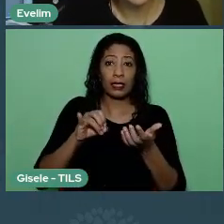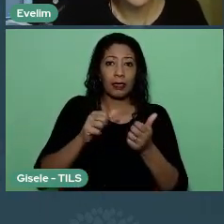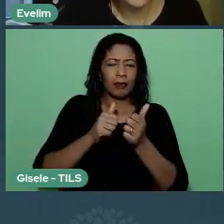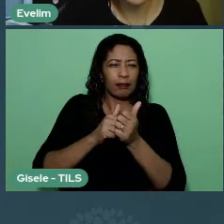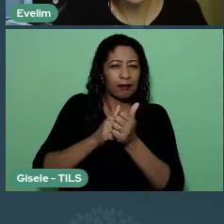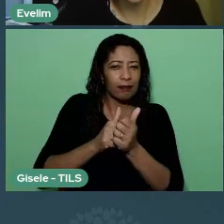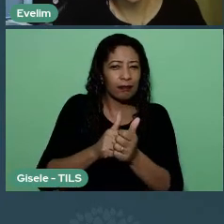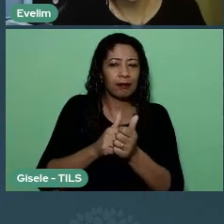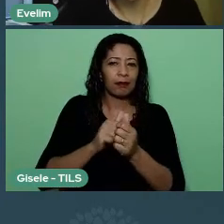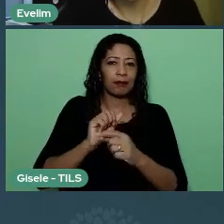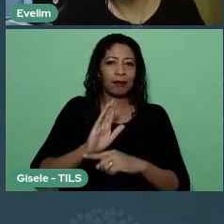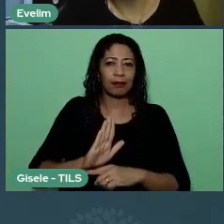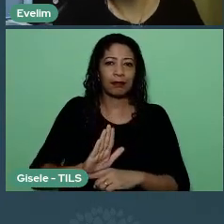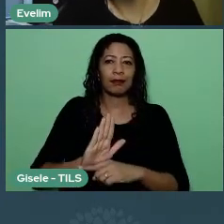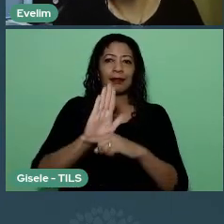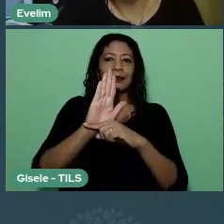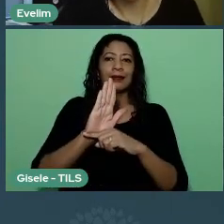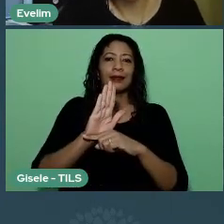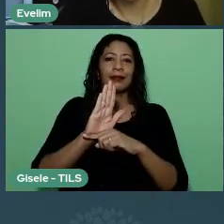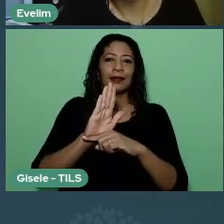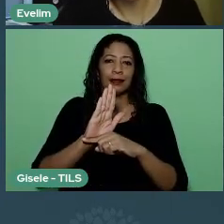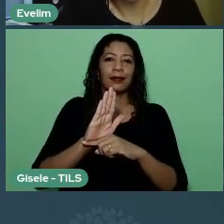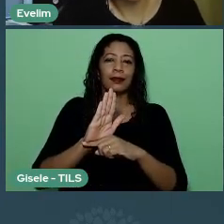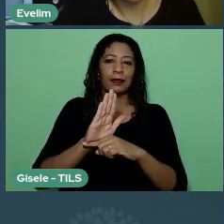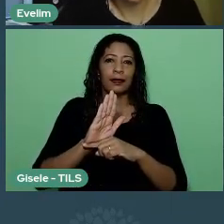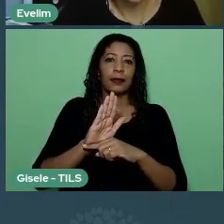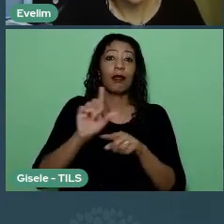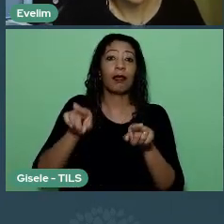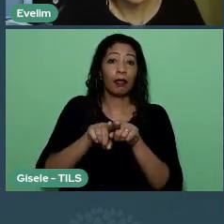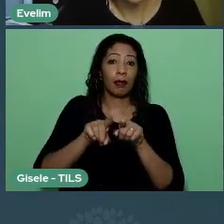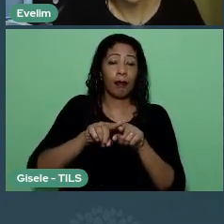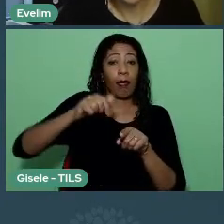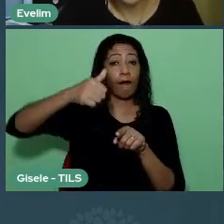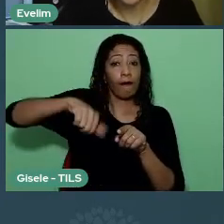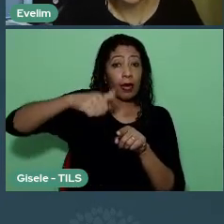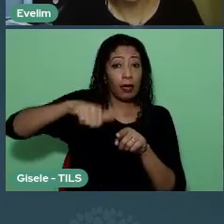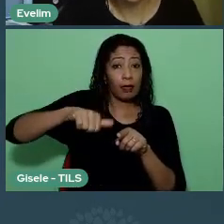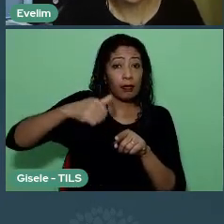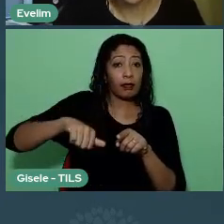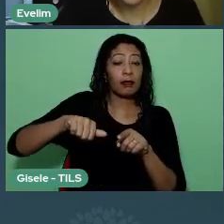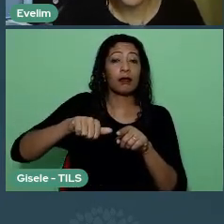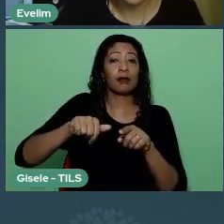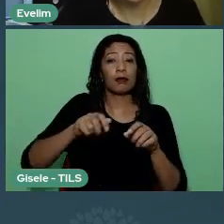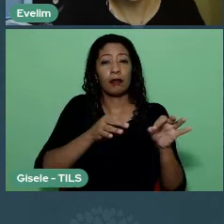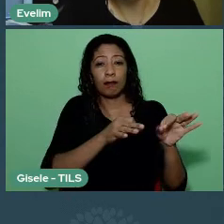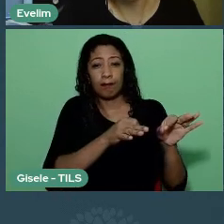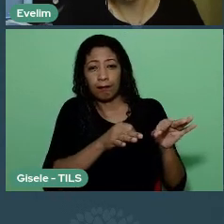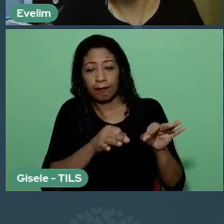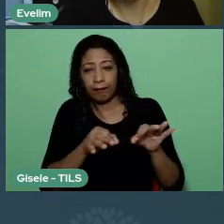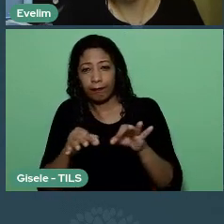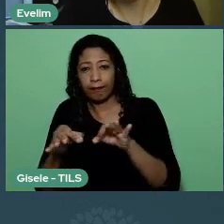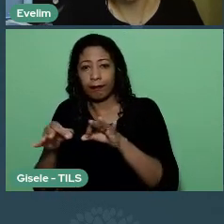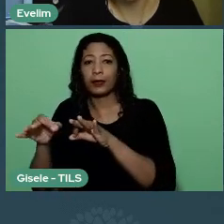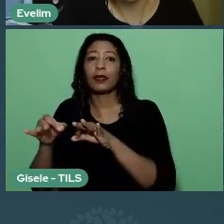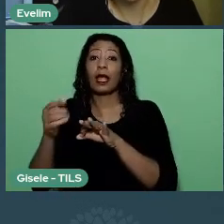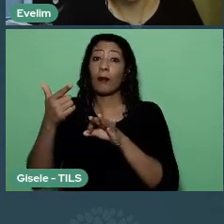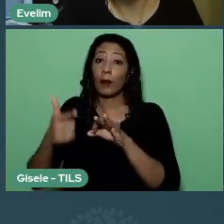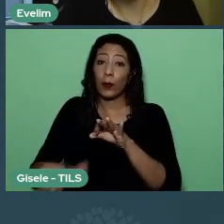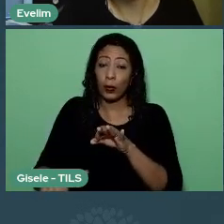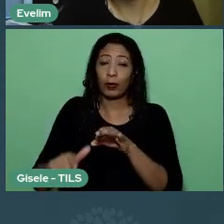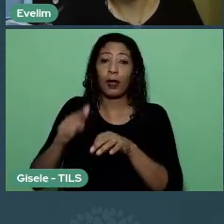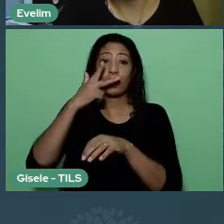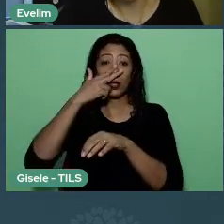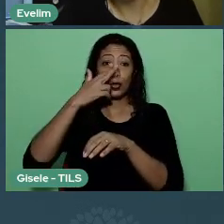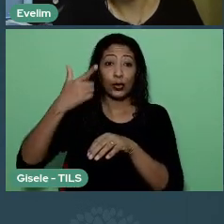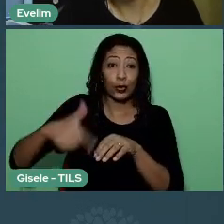bem conduzido, né, seguido de avaliações periódicas e reavaliações, isso é extremamente importante